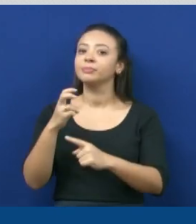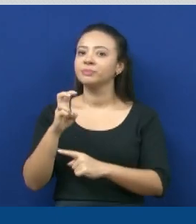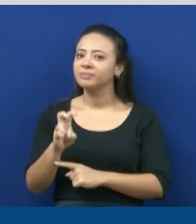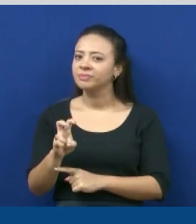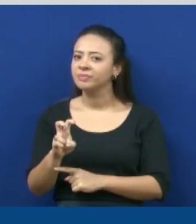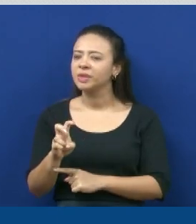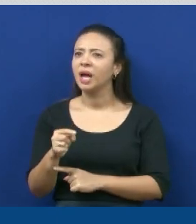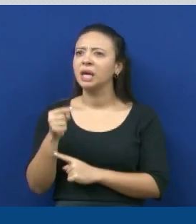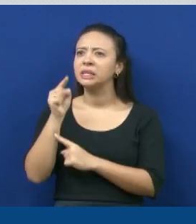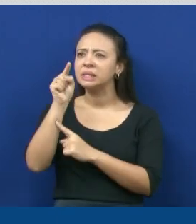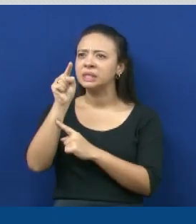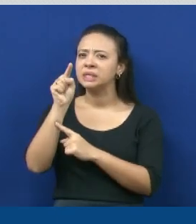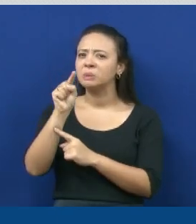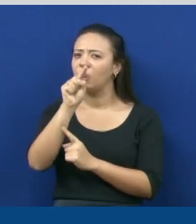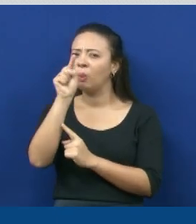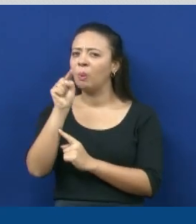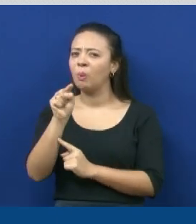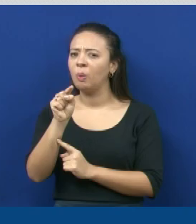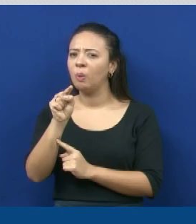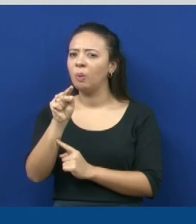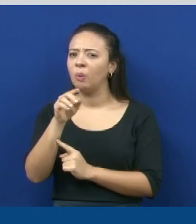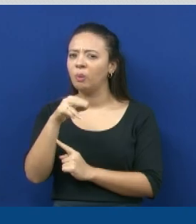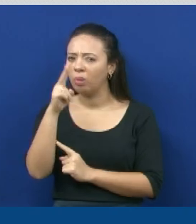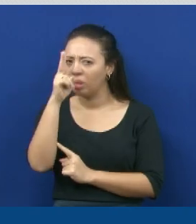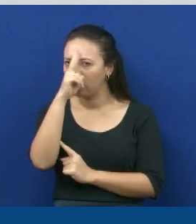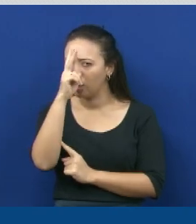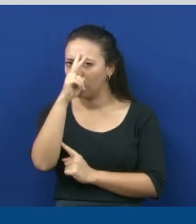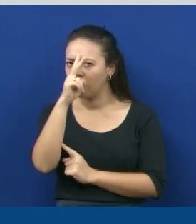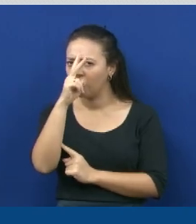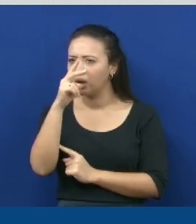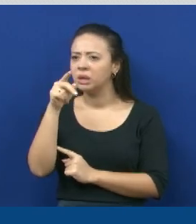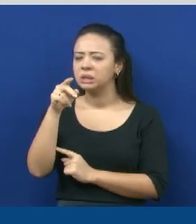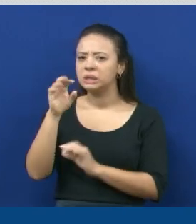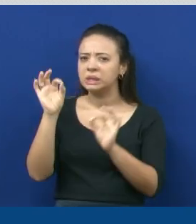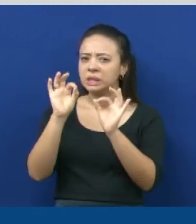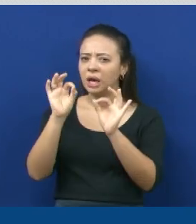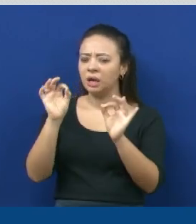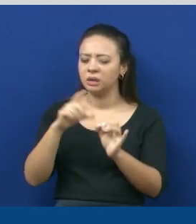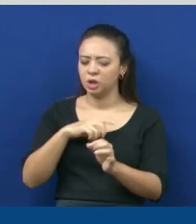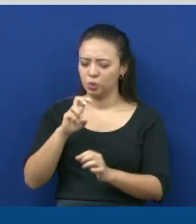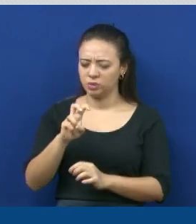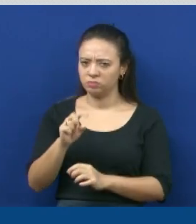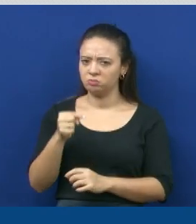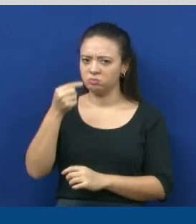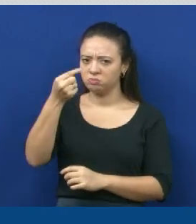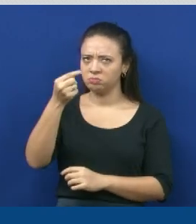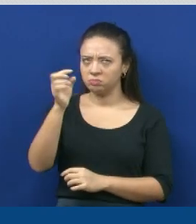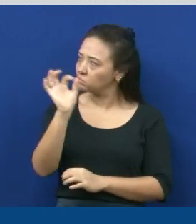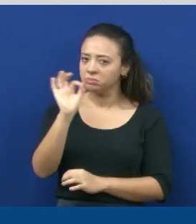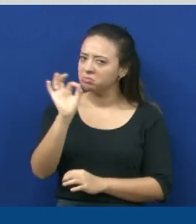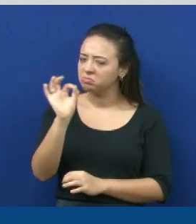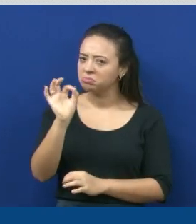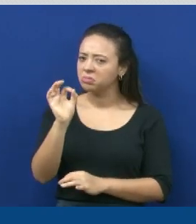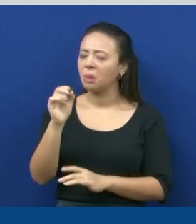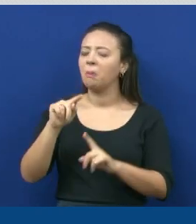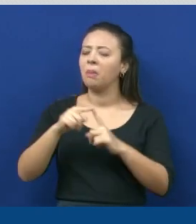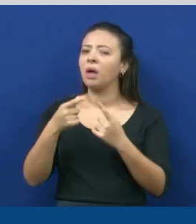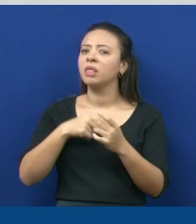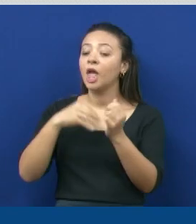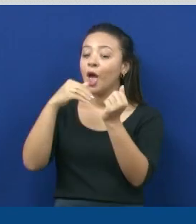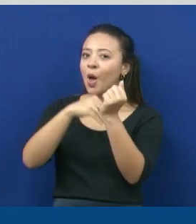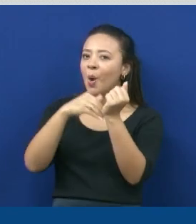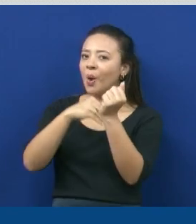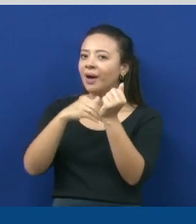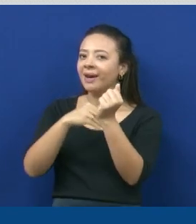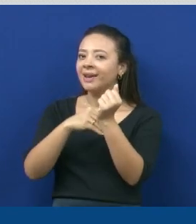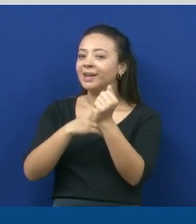5 a quanto? Quem lembra? Não está aparecendo ninguém, né? Naquele último 5, quem está lá invisível? O